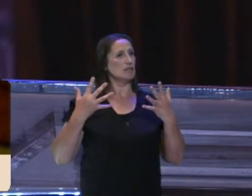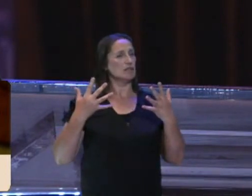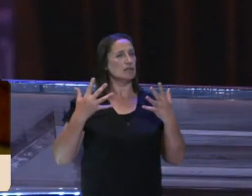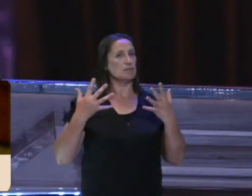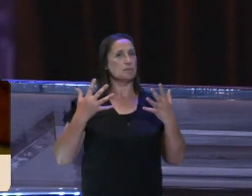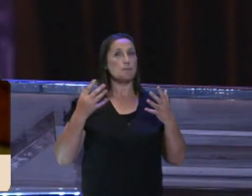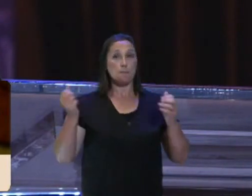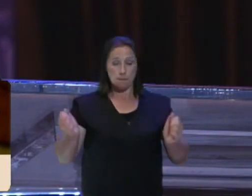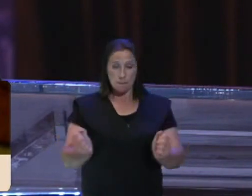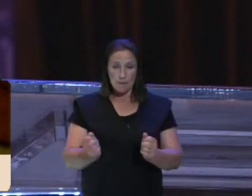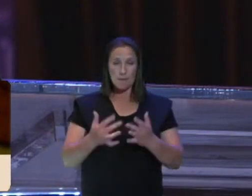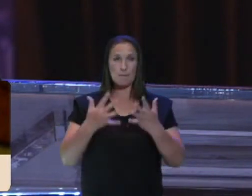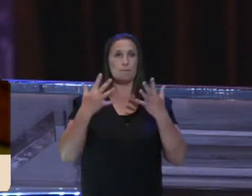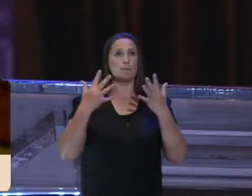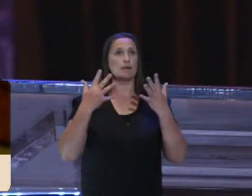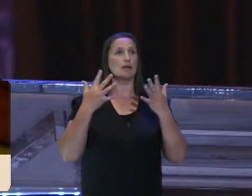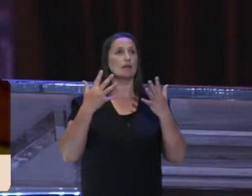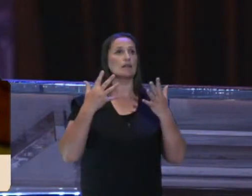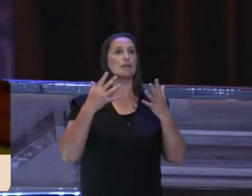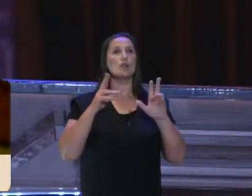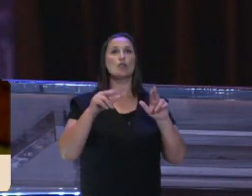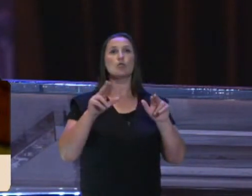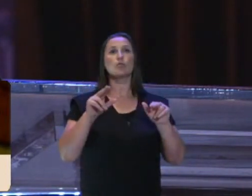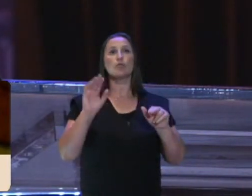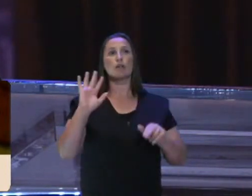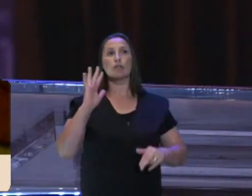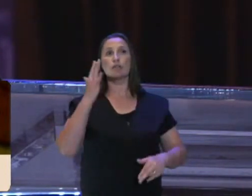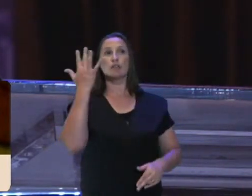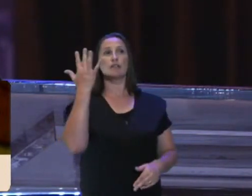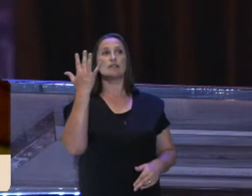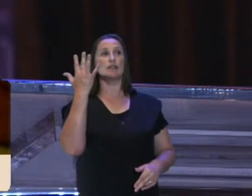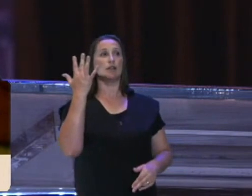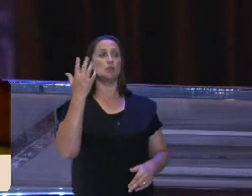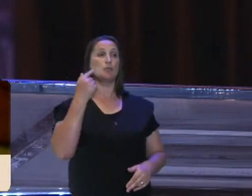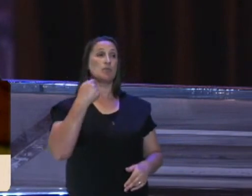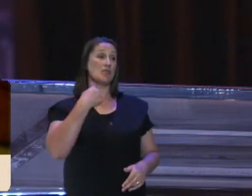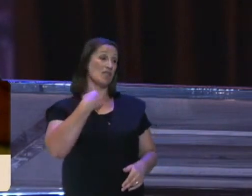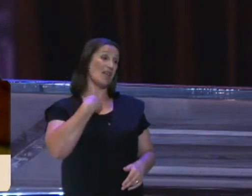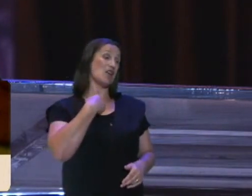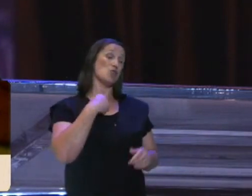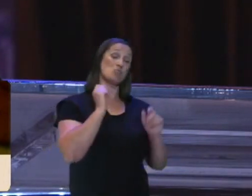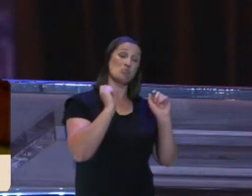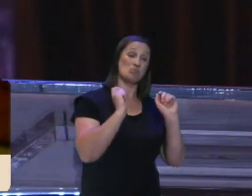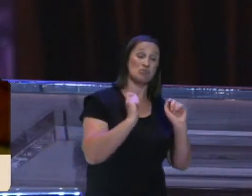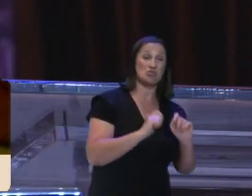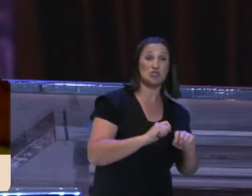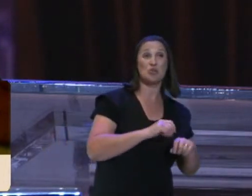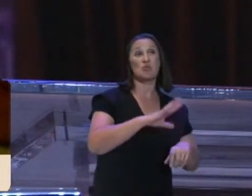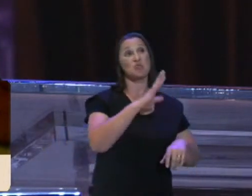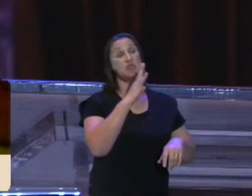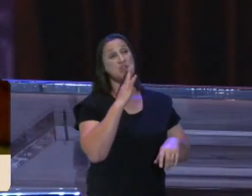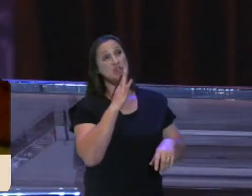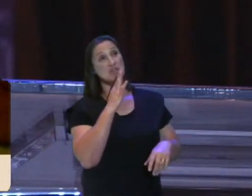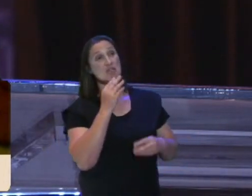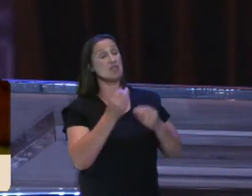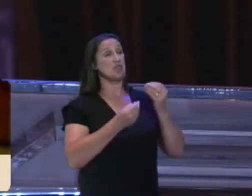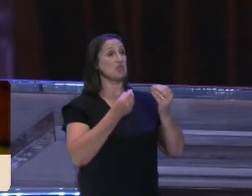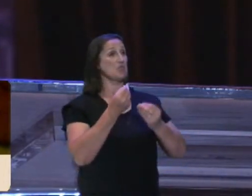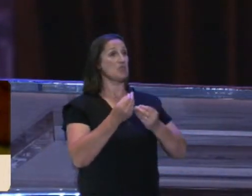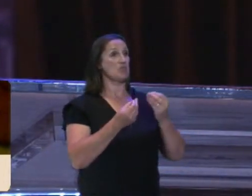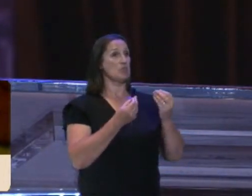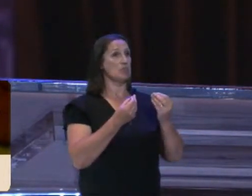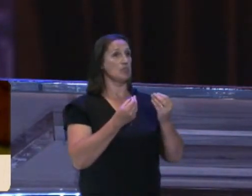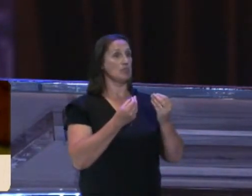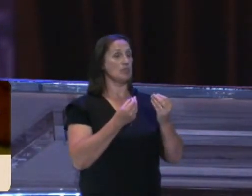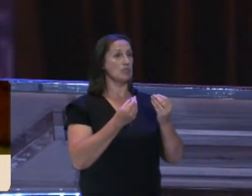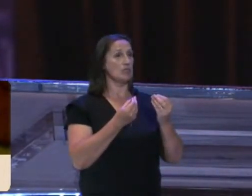os milagres, queridos, nunca aconteceram porque eu tinha os meios, ou porque eu sabia todos os passos, mas porque